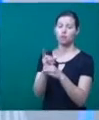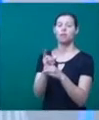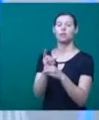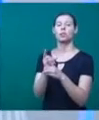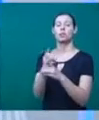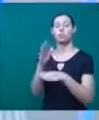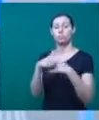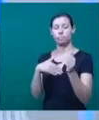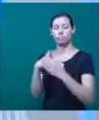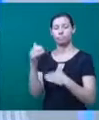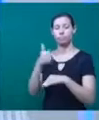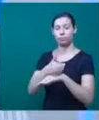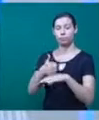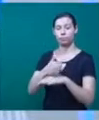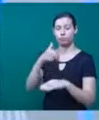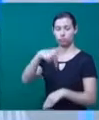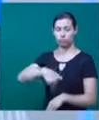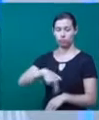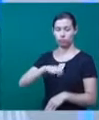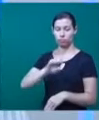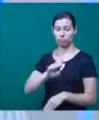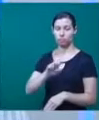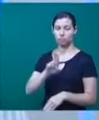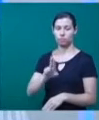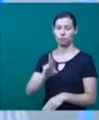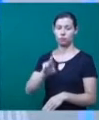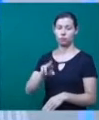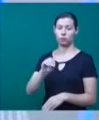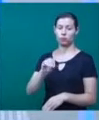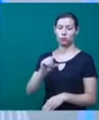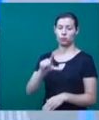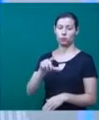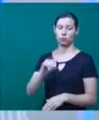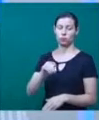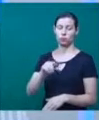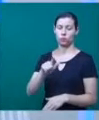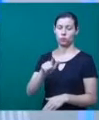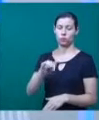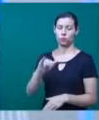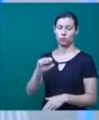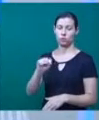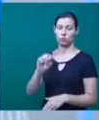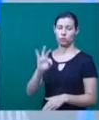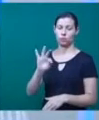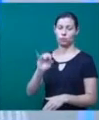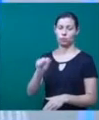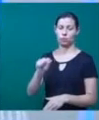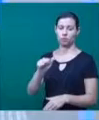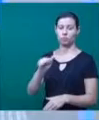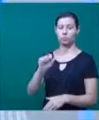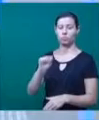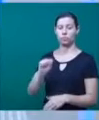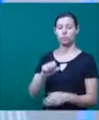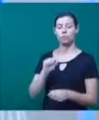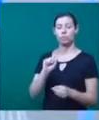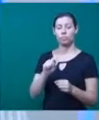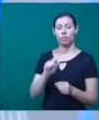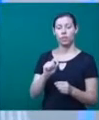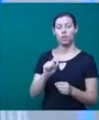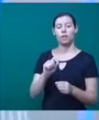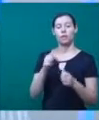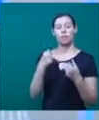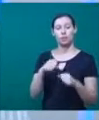Então, atrasa muito o diagnóstico. O diagnóstico, geralmente, ele é realizado com exames de imagem, né, com uma